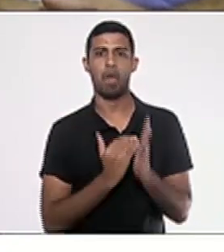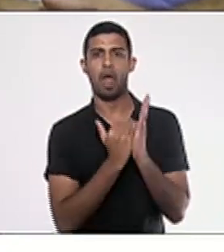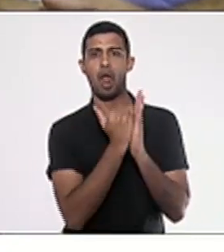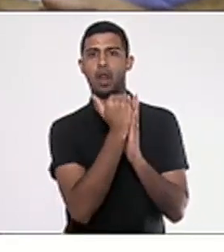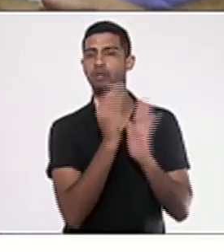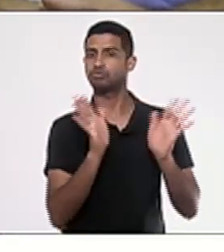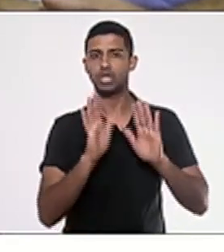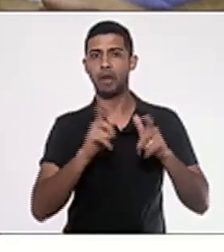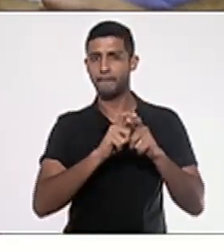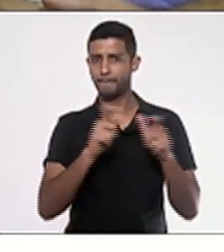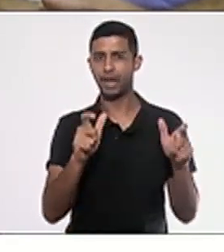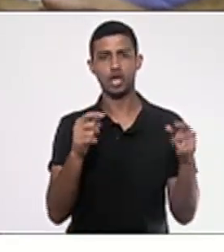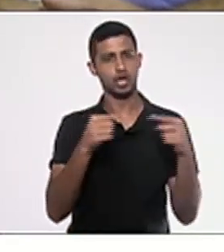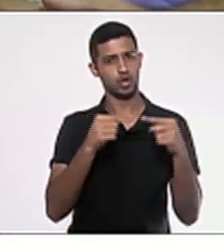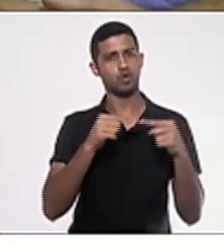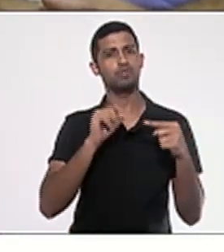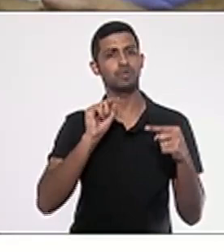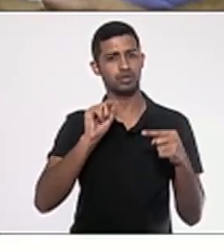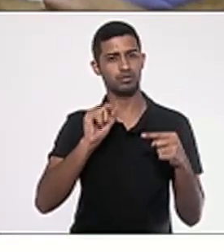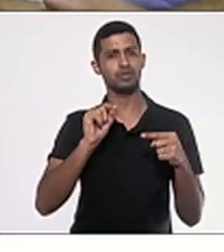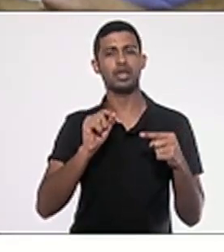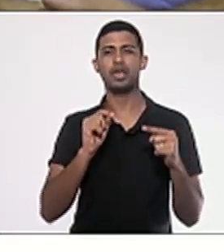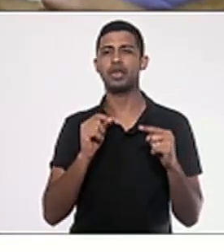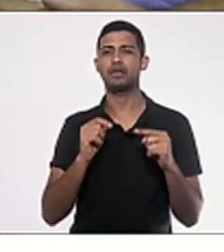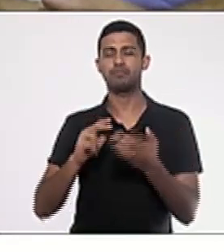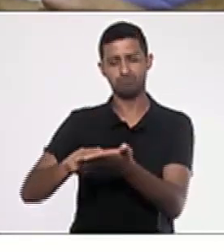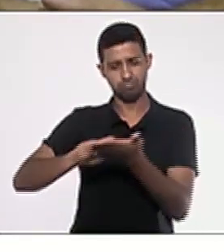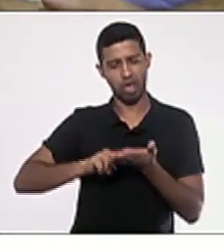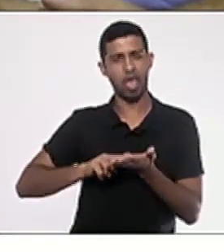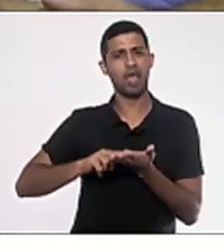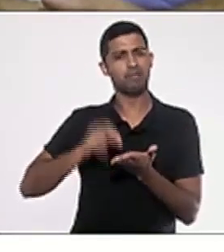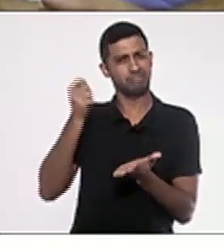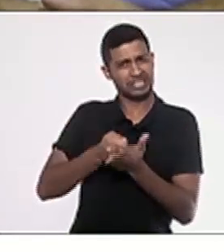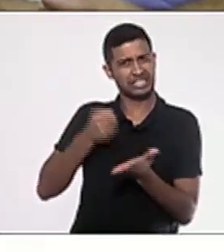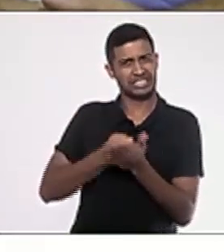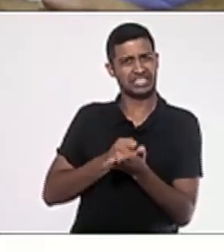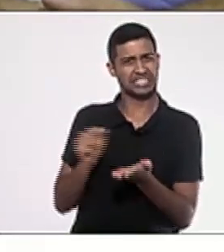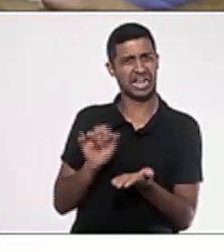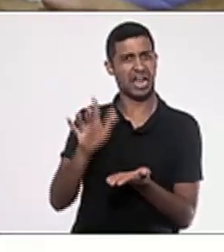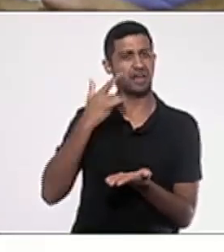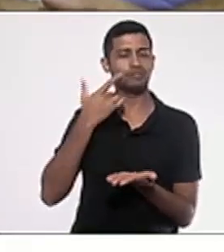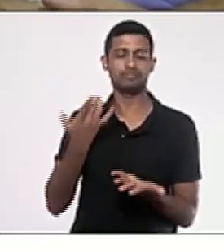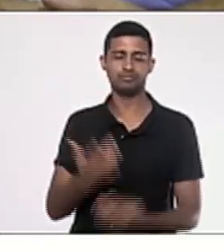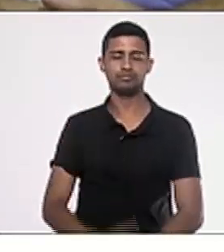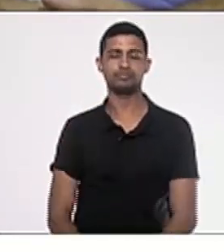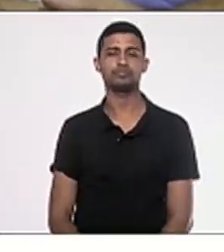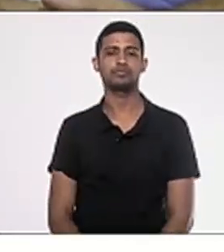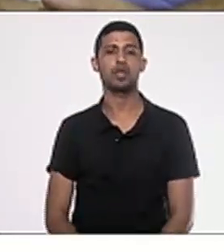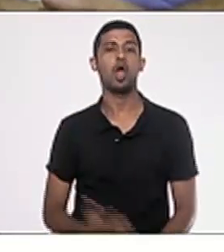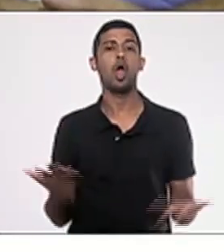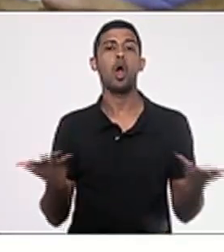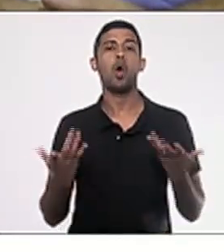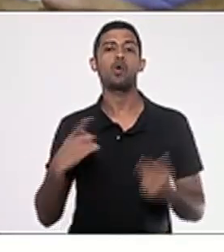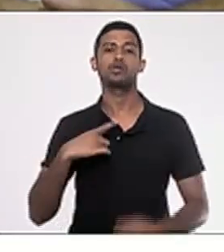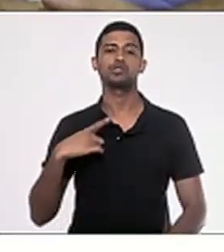PROCON. A maioria delas mesmo é a questão da cobrança indevida. Nós temos hoje